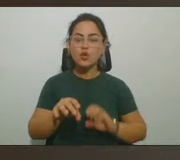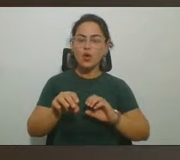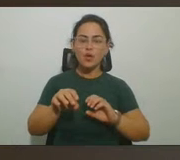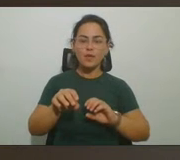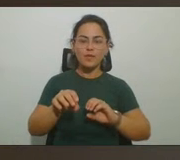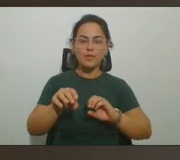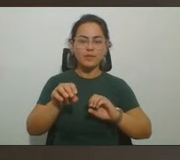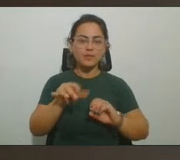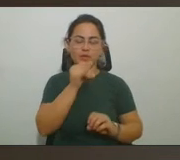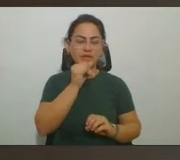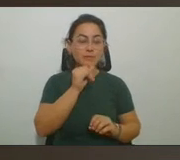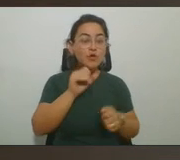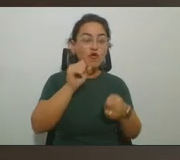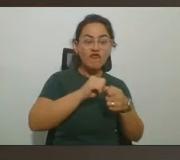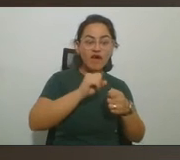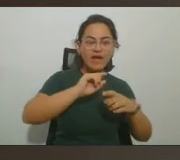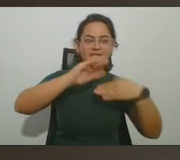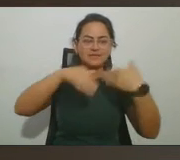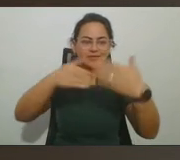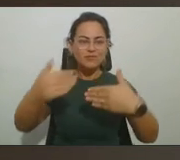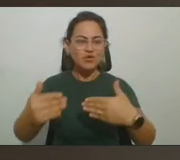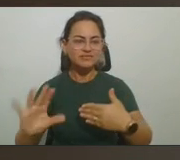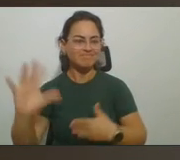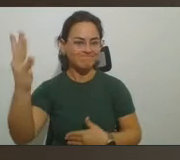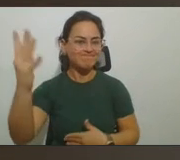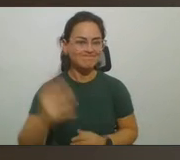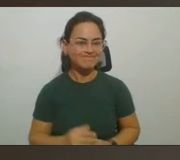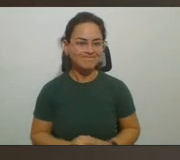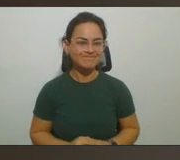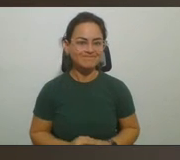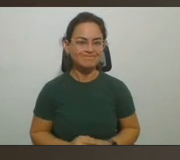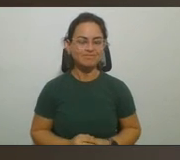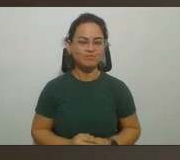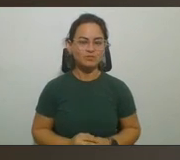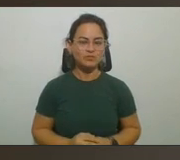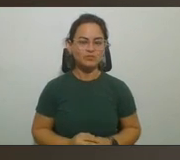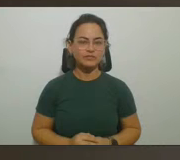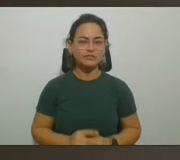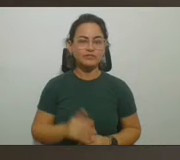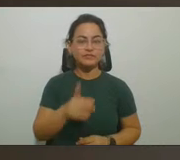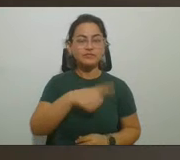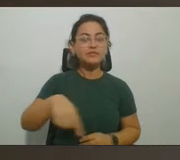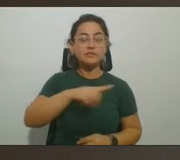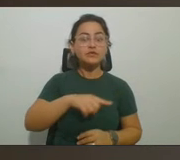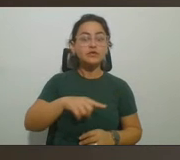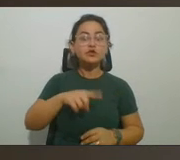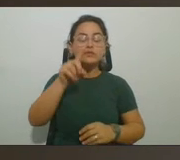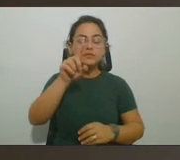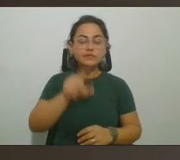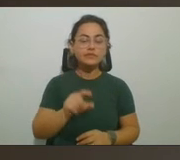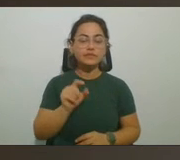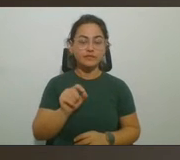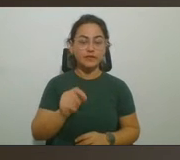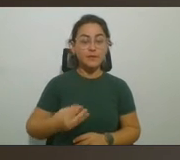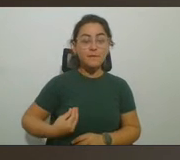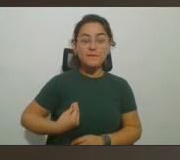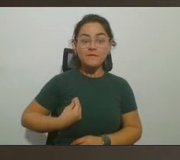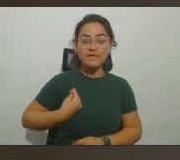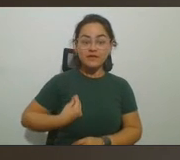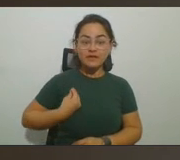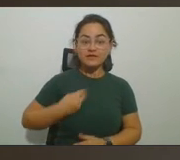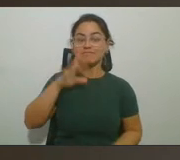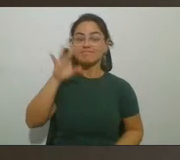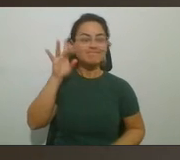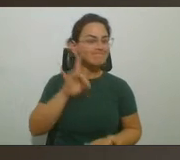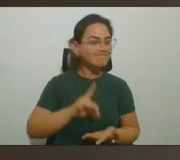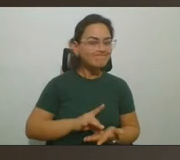de causa e efeito. Seria, de algum modo, assumir uma prática da verdadeira vida, como diria o